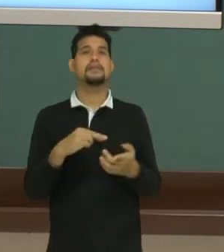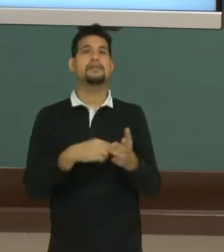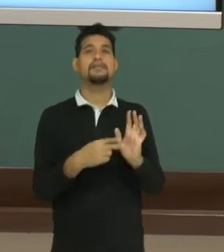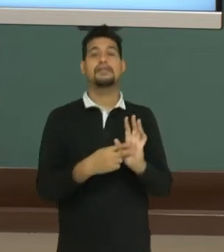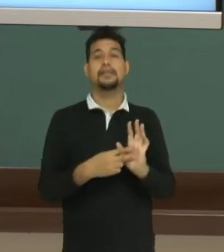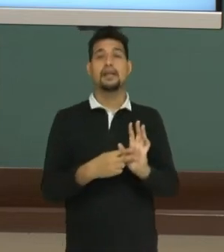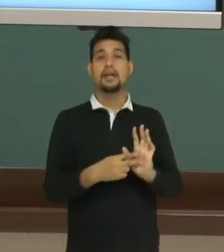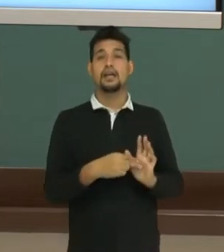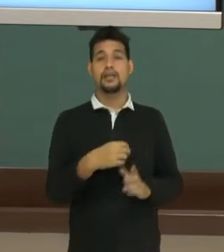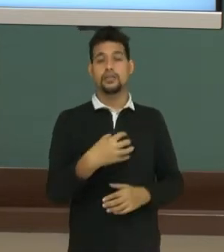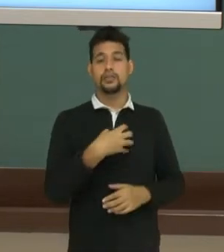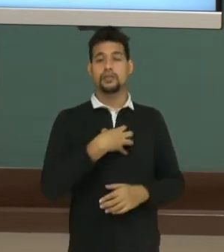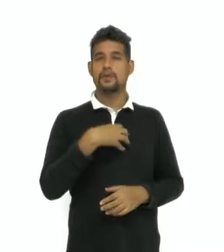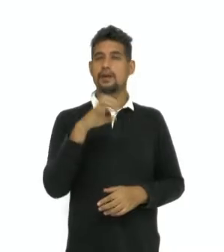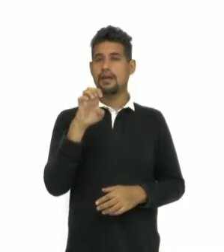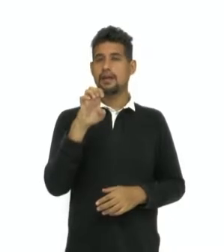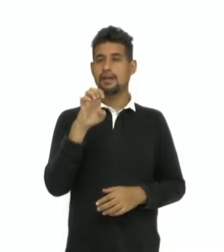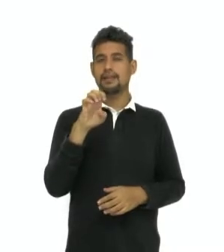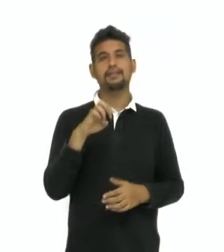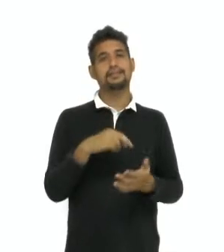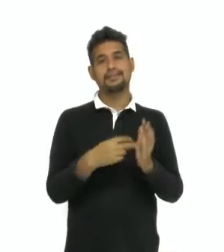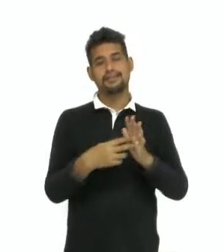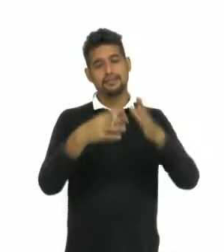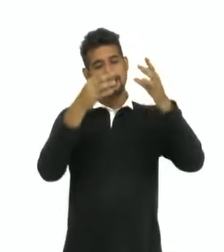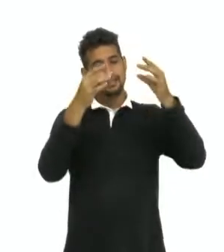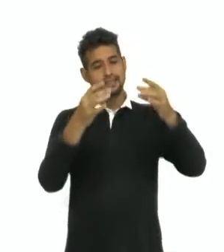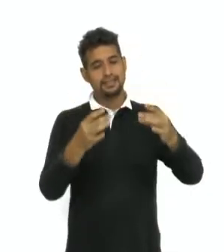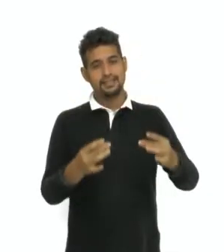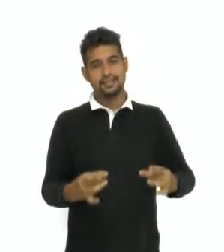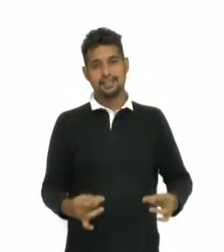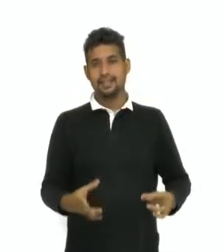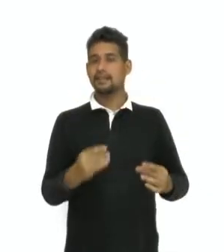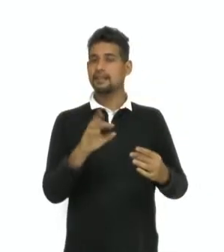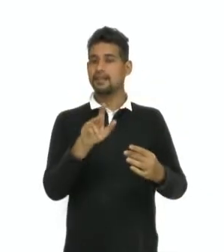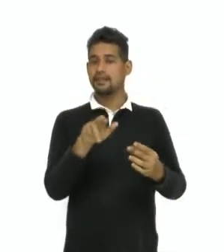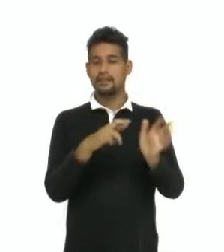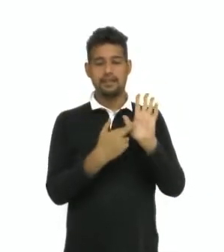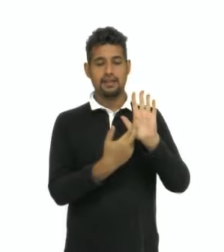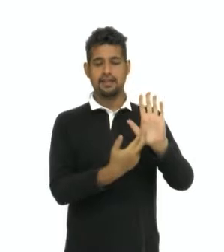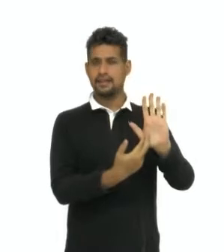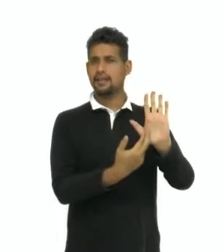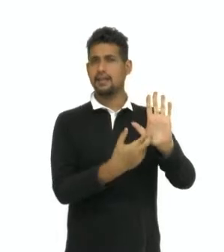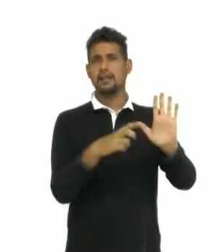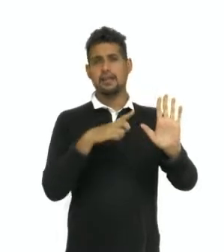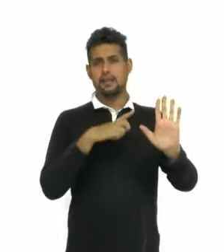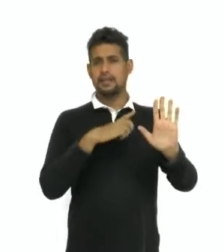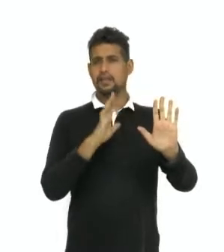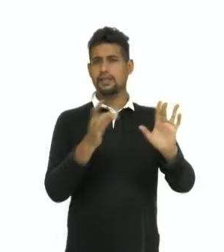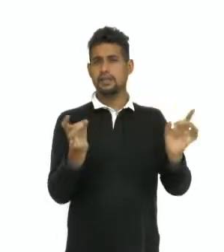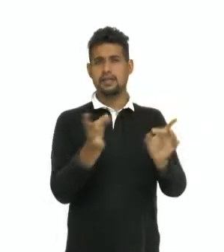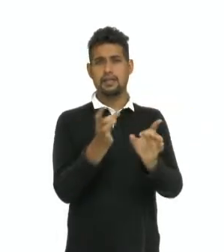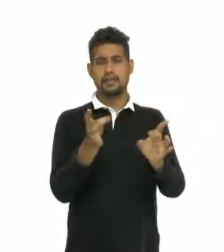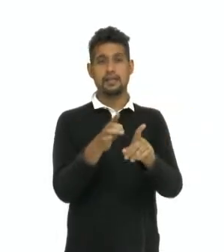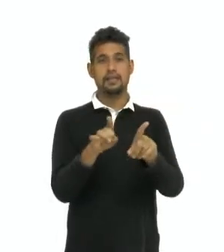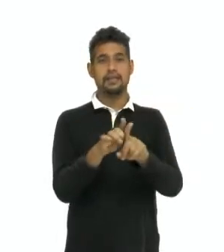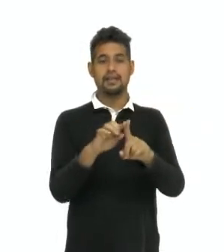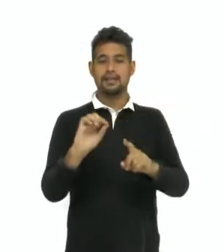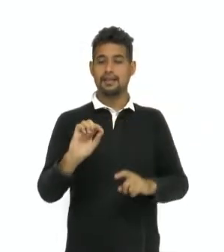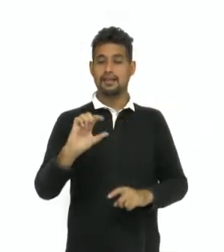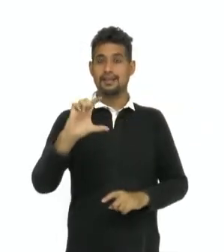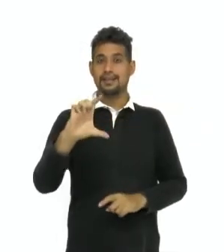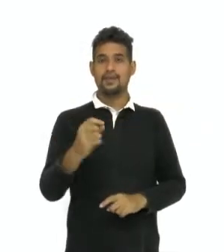de tipo E, que apresentam dimensões específicas conforme a representação. Então aqui a gente tem, por exemplo, uma bateria